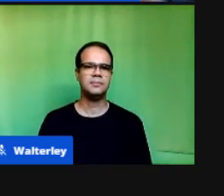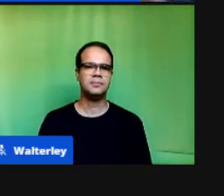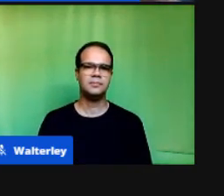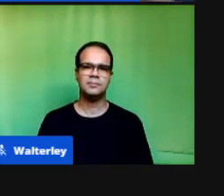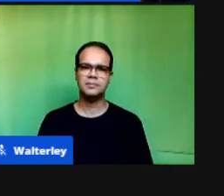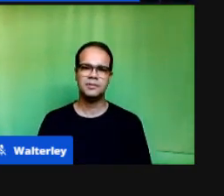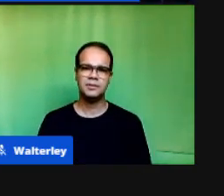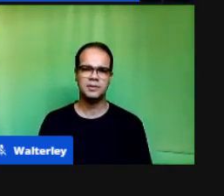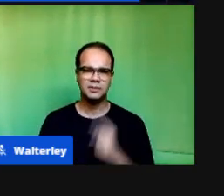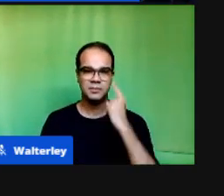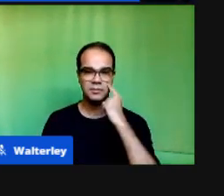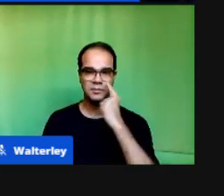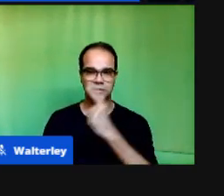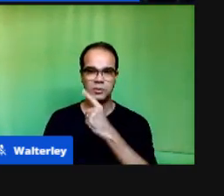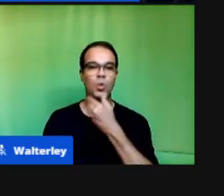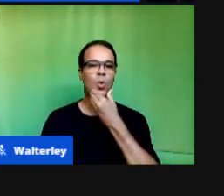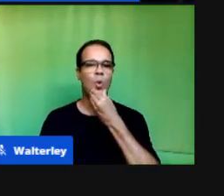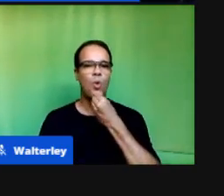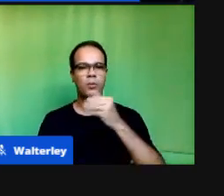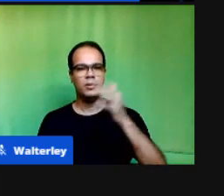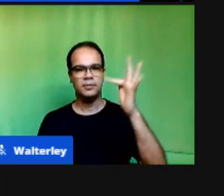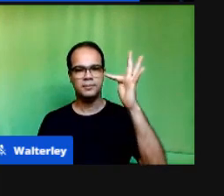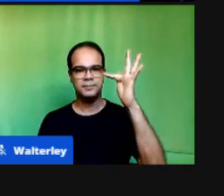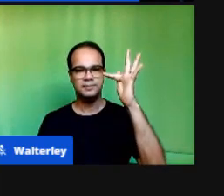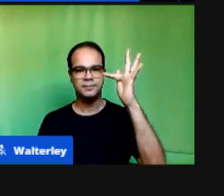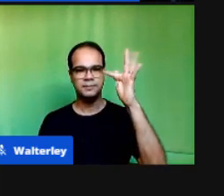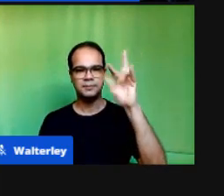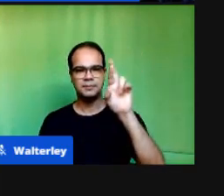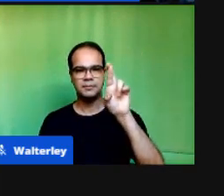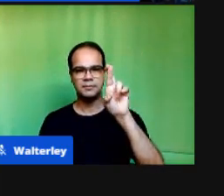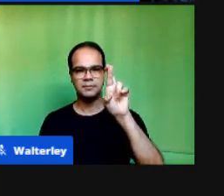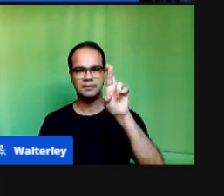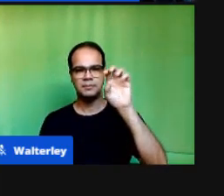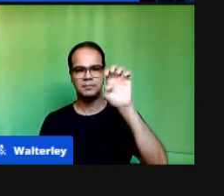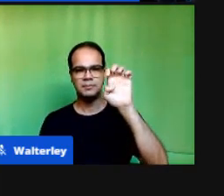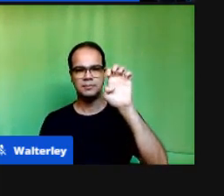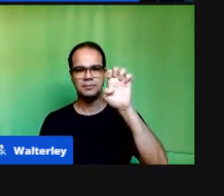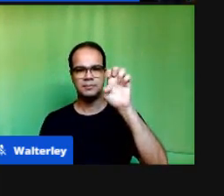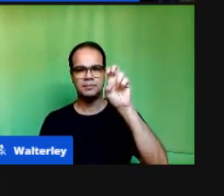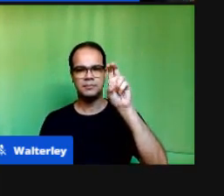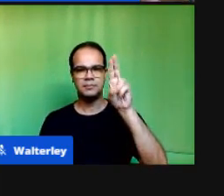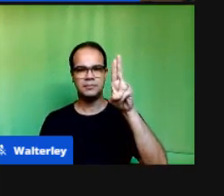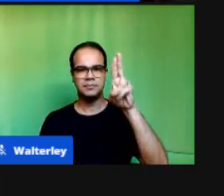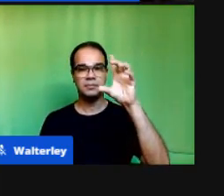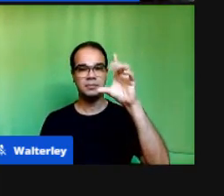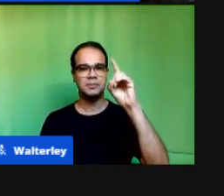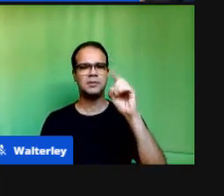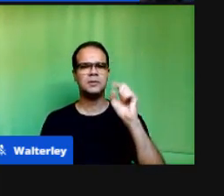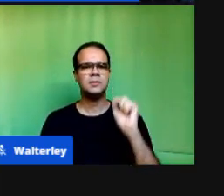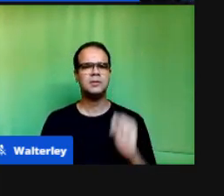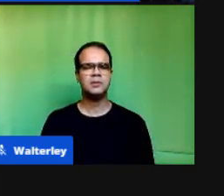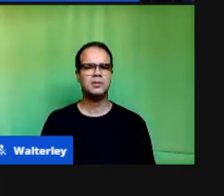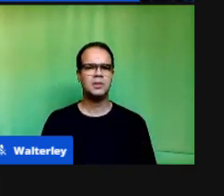Essa frase de Freud, né? É a minha cutucada também. Qual é a